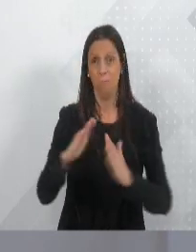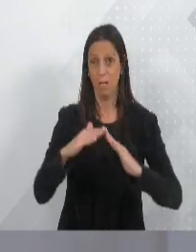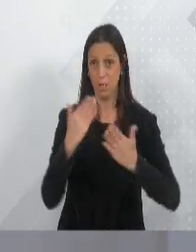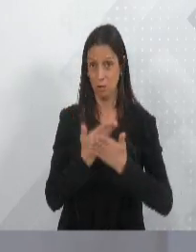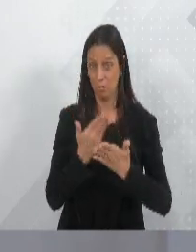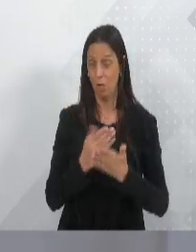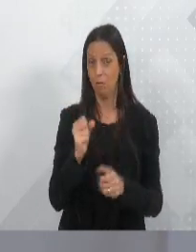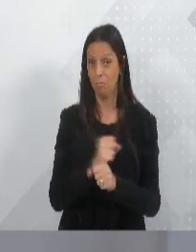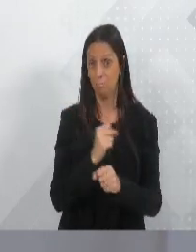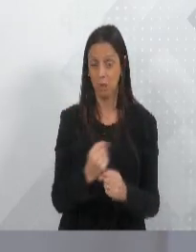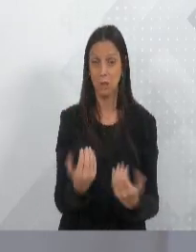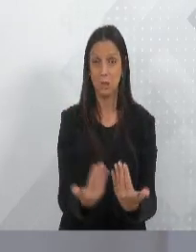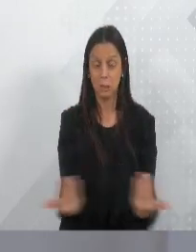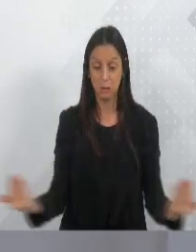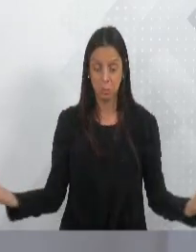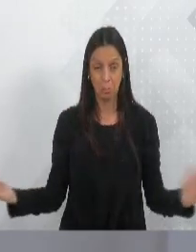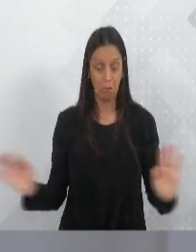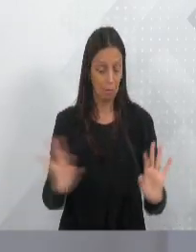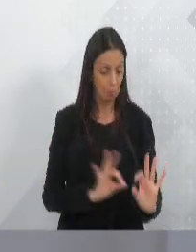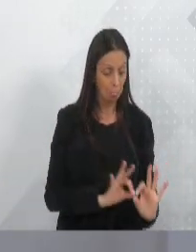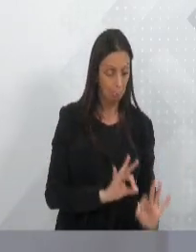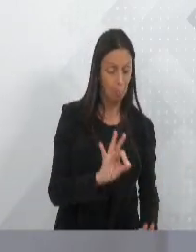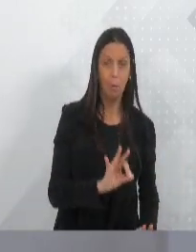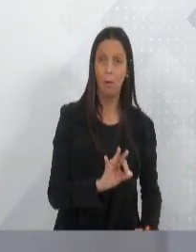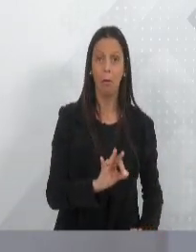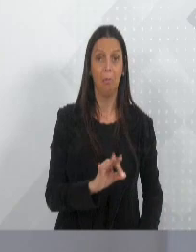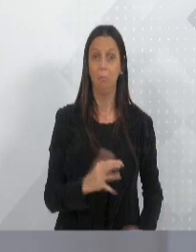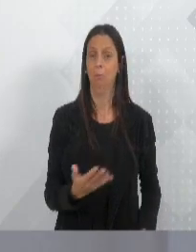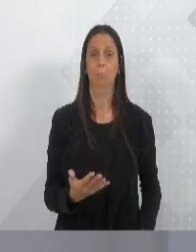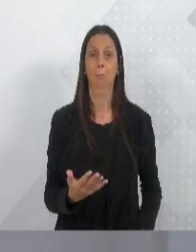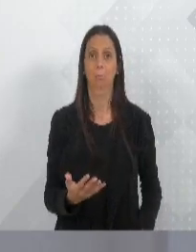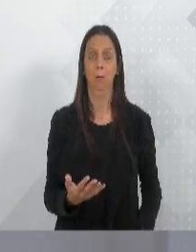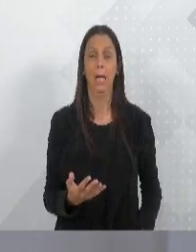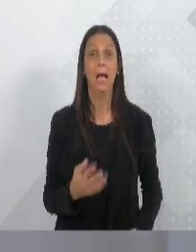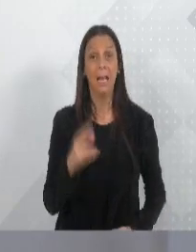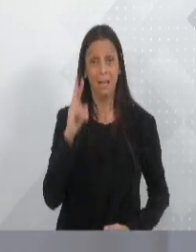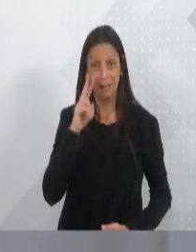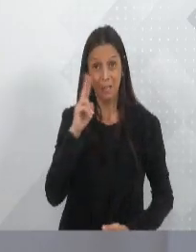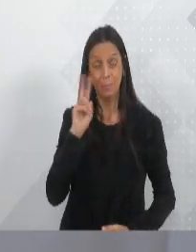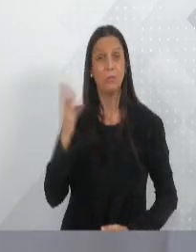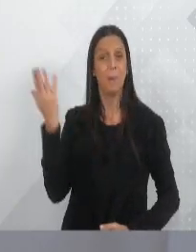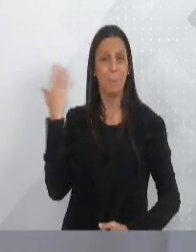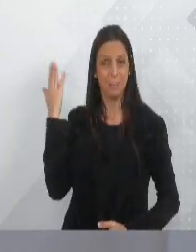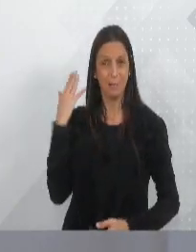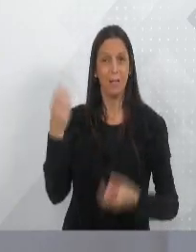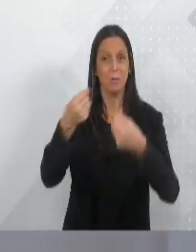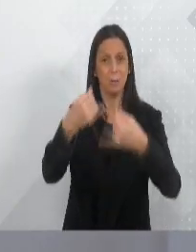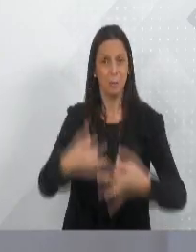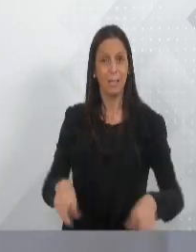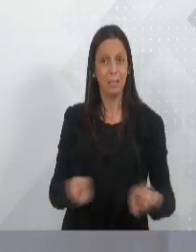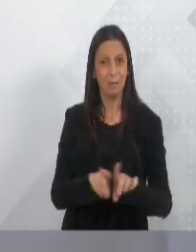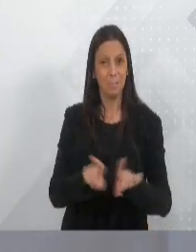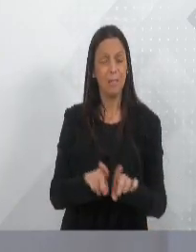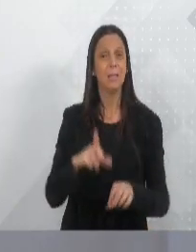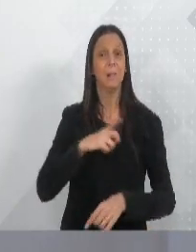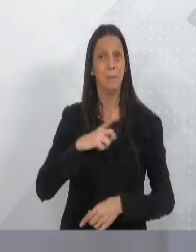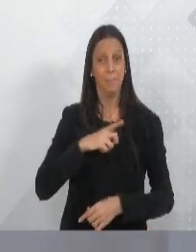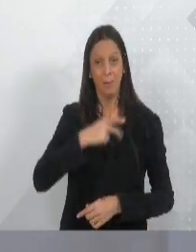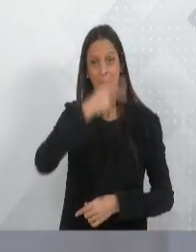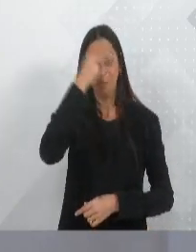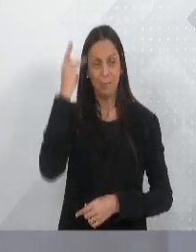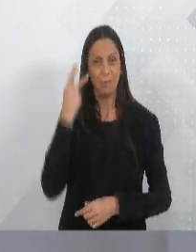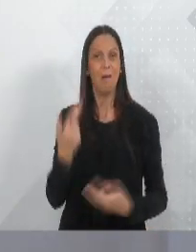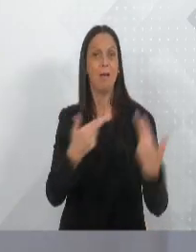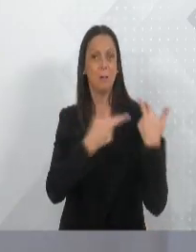tempo um segurança de uma escola municipal foi me abordar depois que eu já tinha conversado com os professores então além da inoperância de